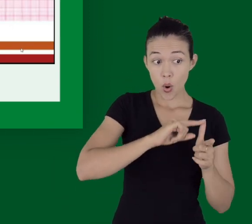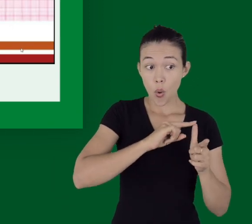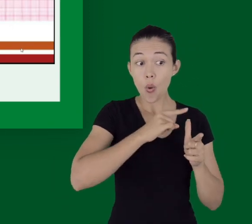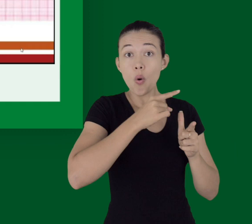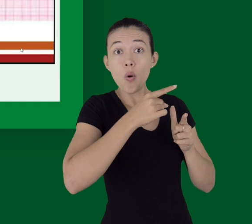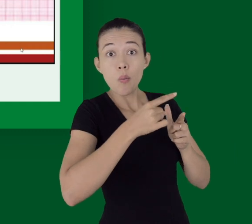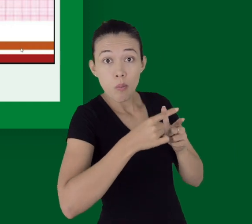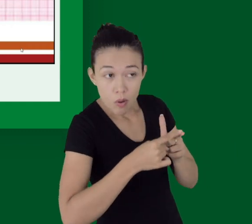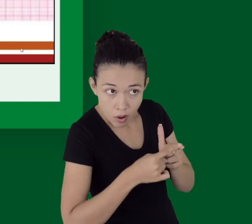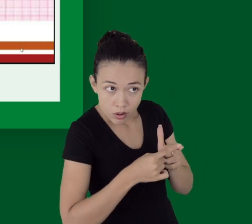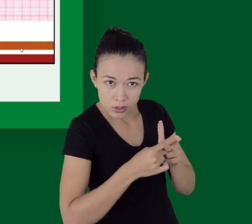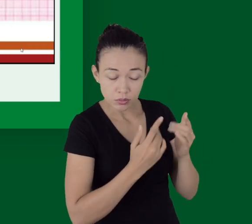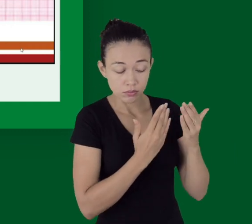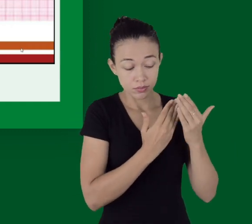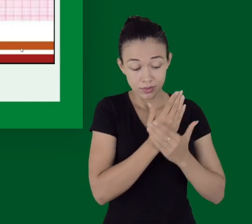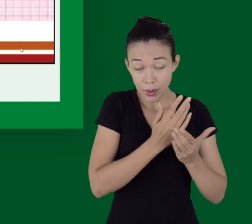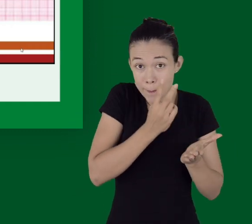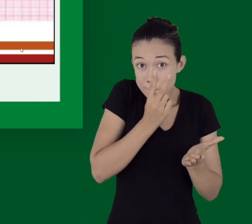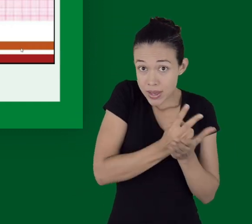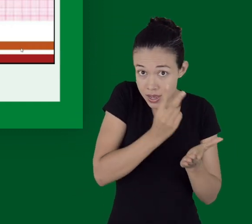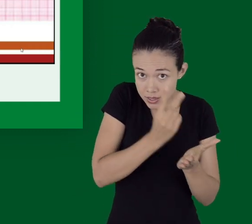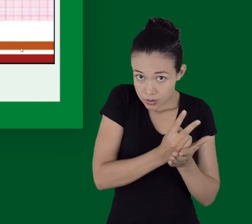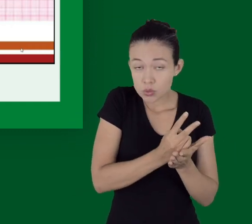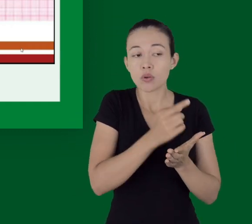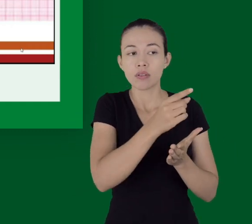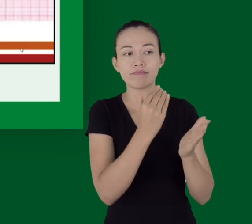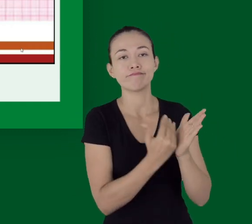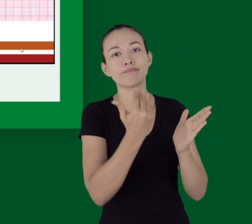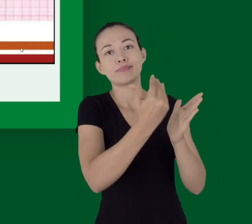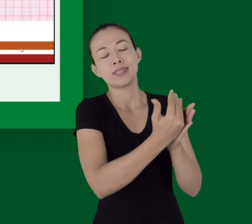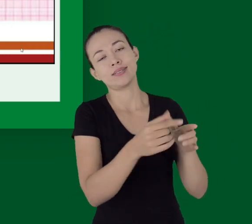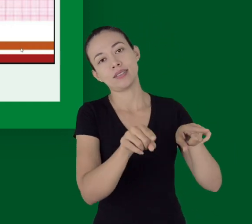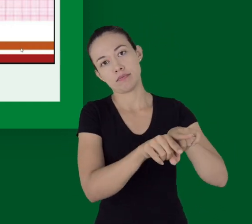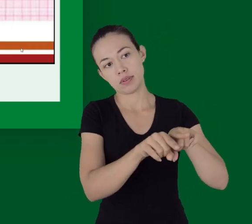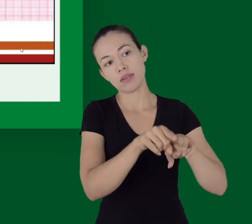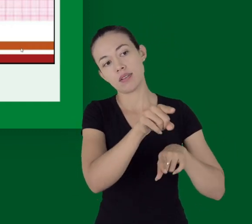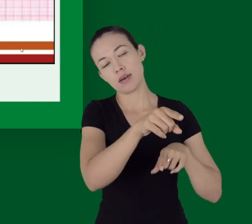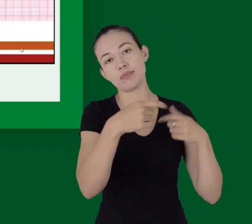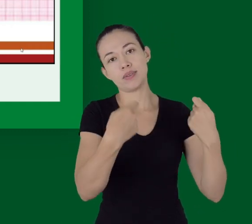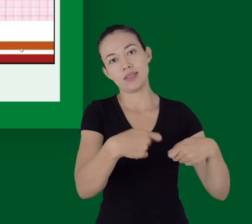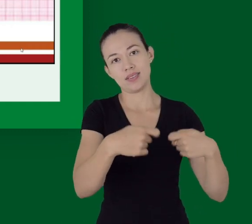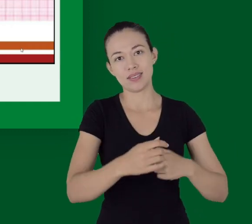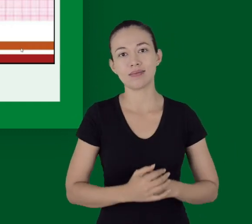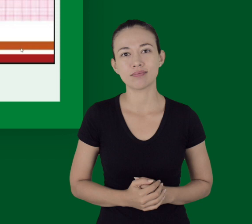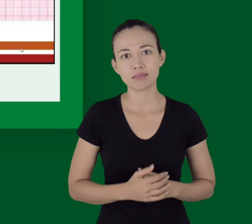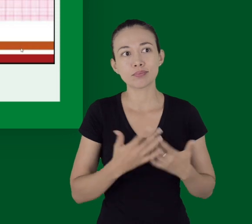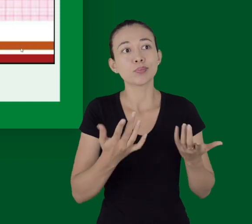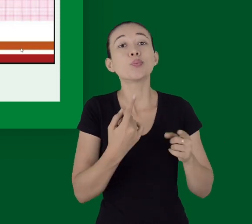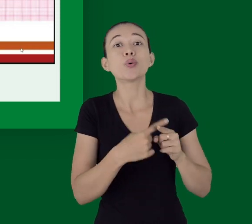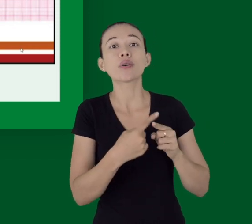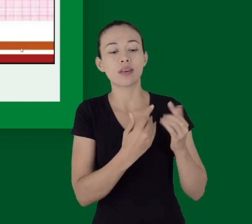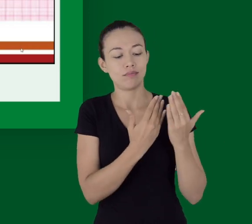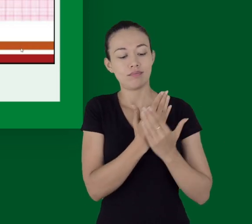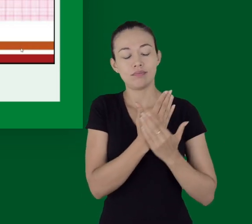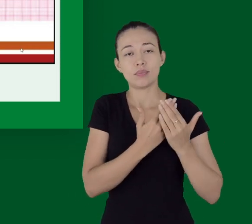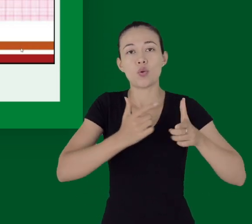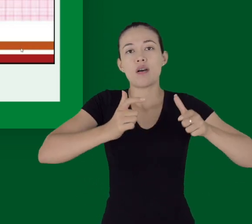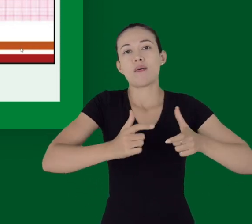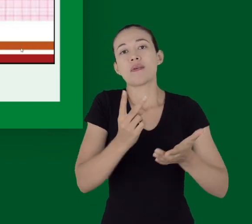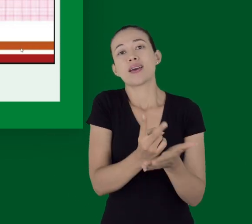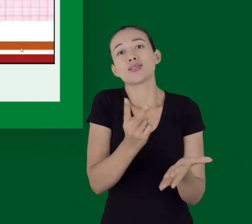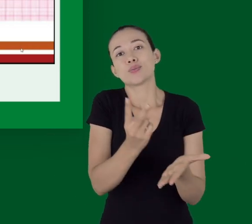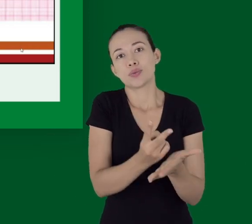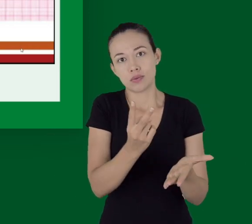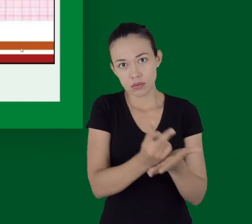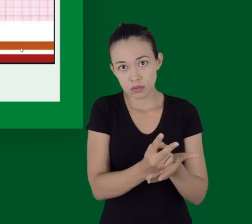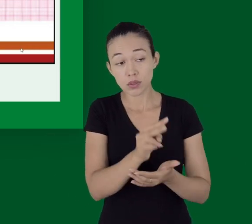derivação também. Né? Não faz sentido eles verem o mesmo lugar e um lugar está falando que tem um infarto e outro lugar não.